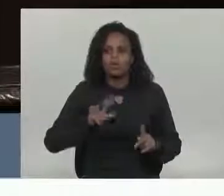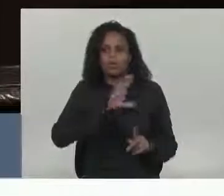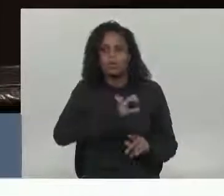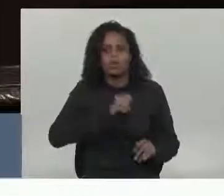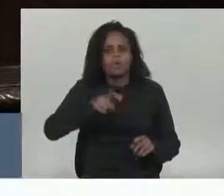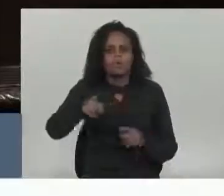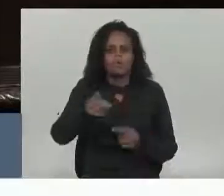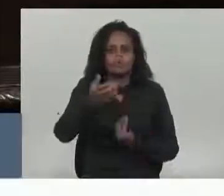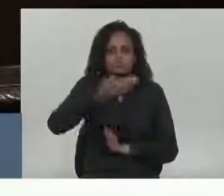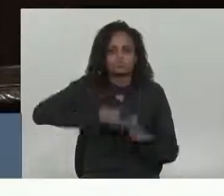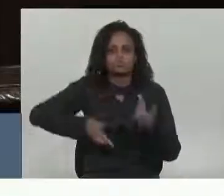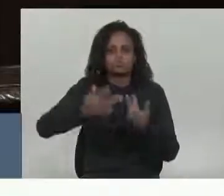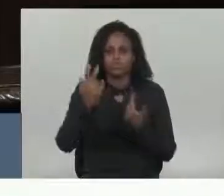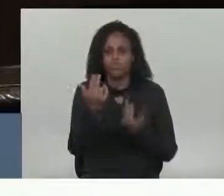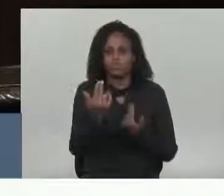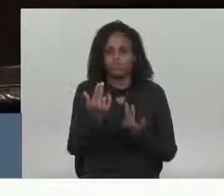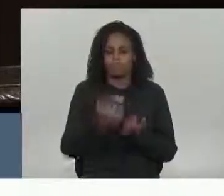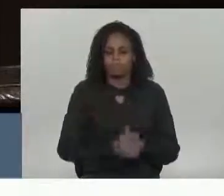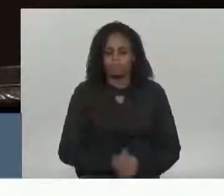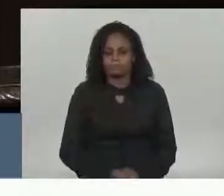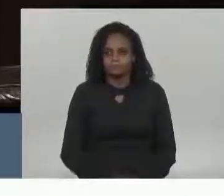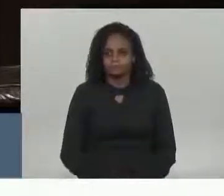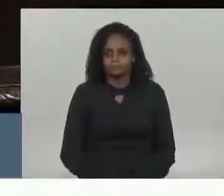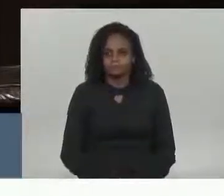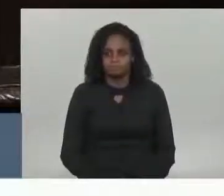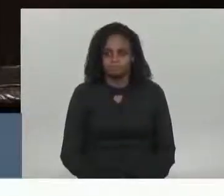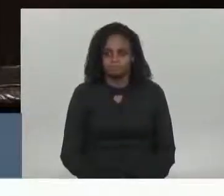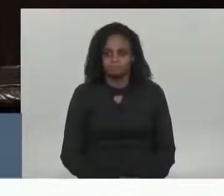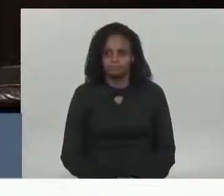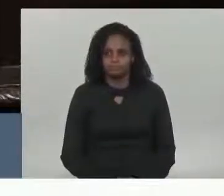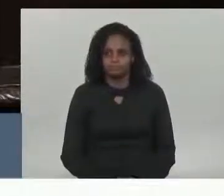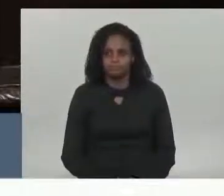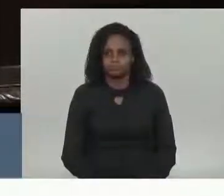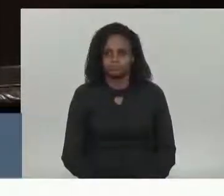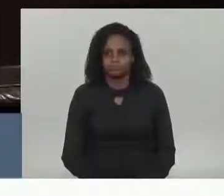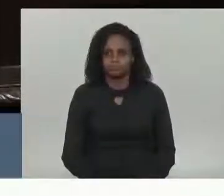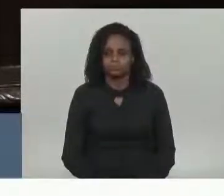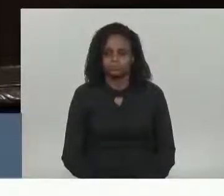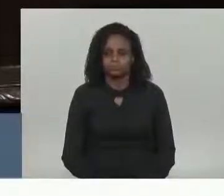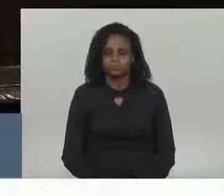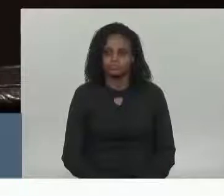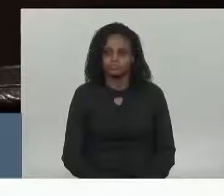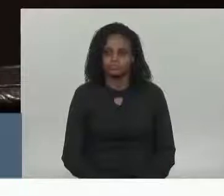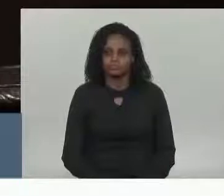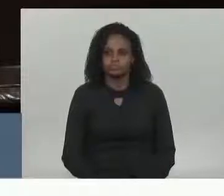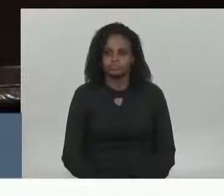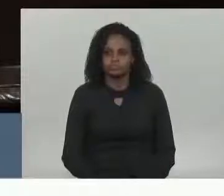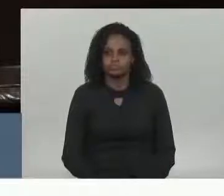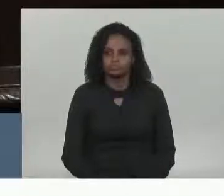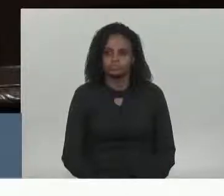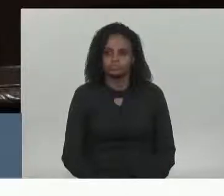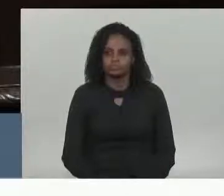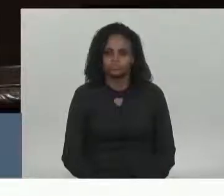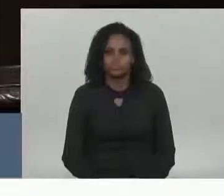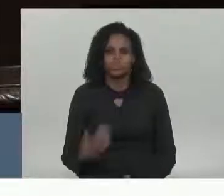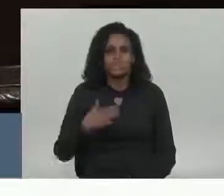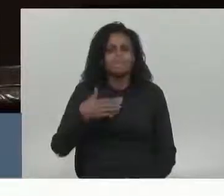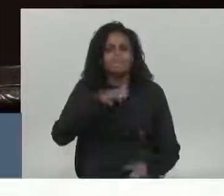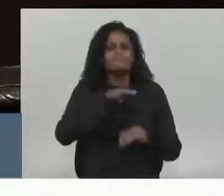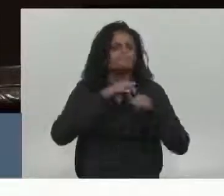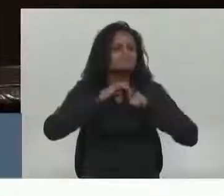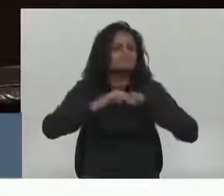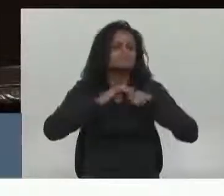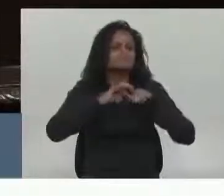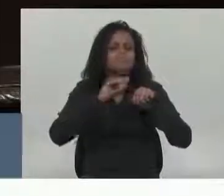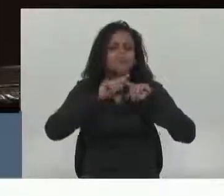como a si mesmo. Deputada presidente, eu recebi recentemente nas mídias críticas, uma crítica,